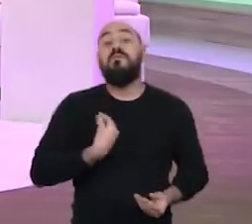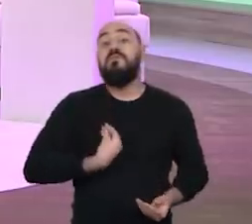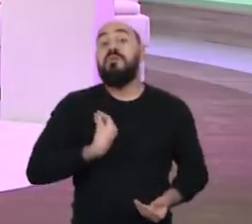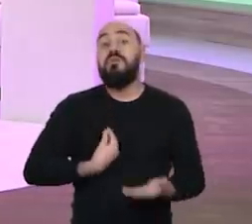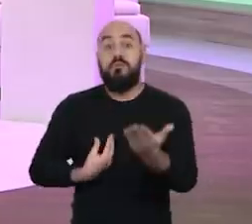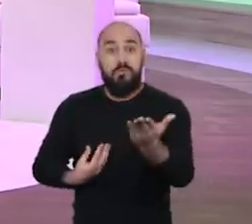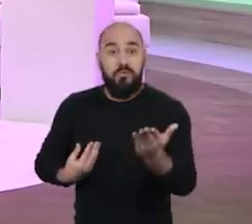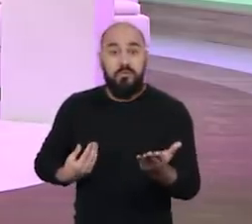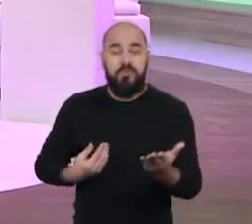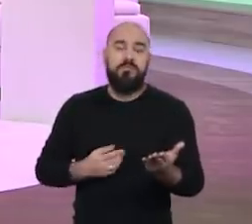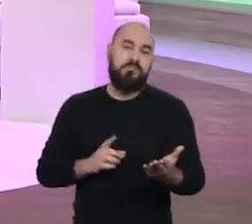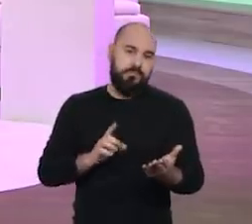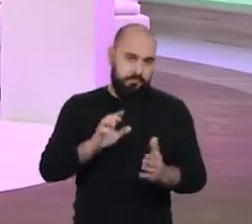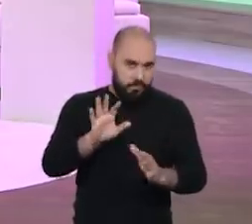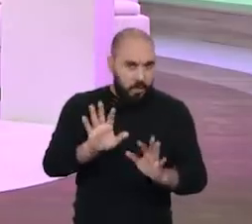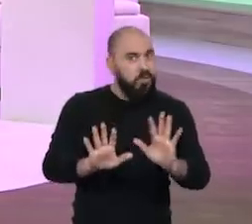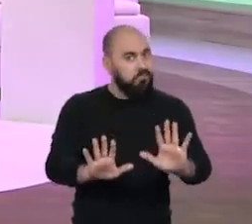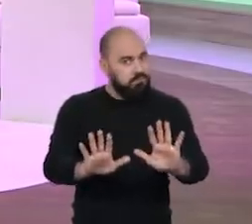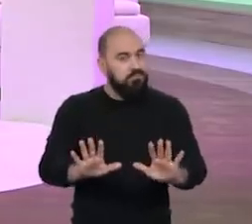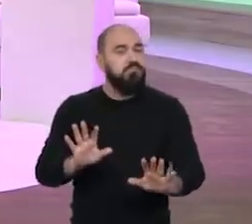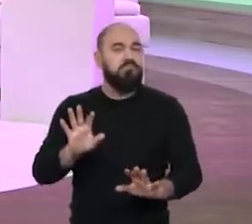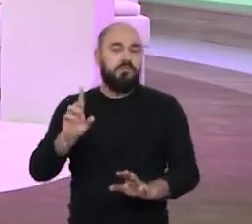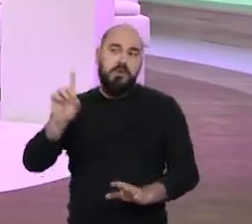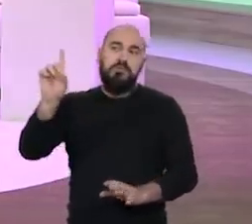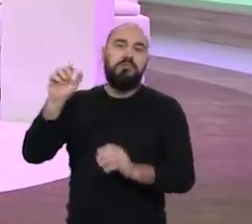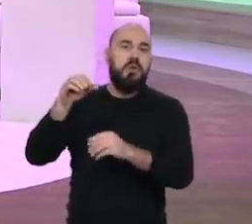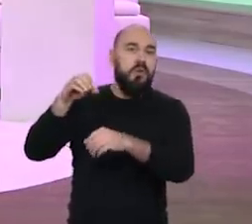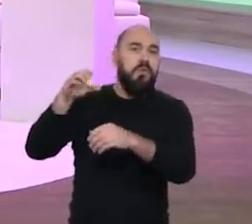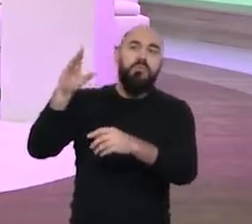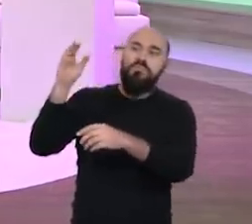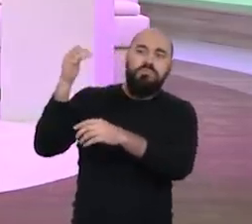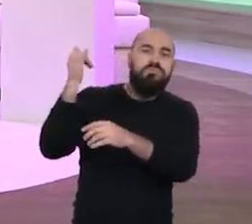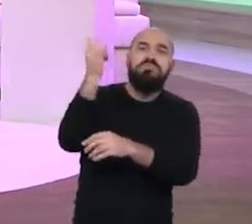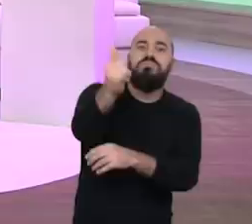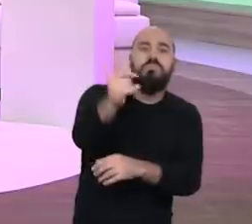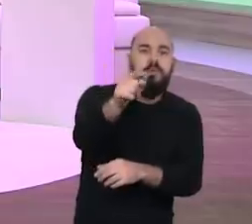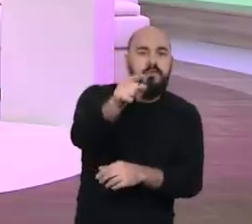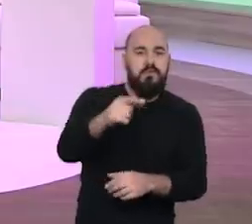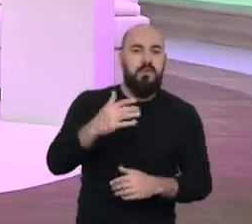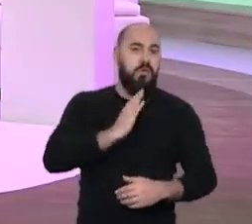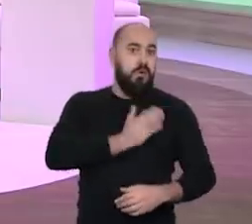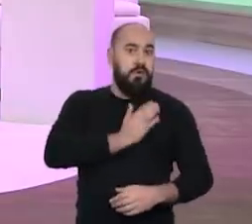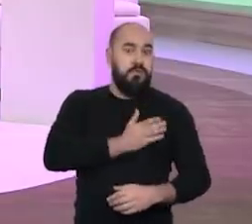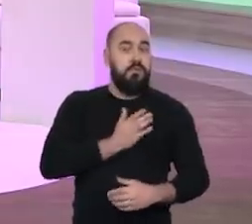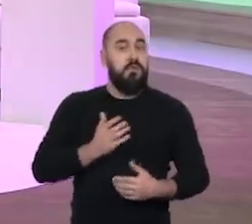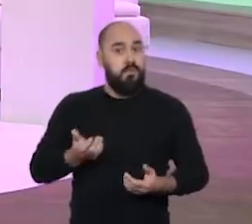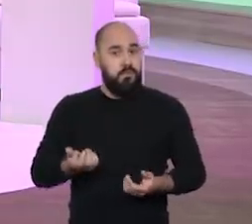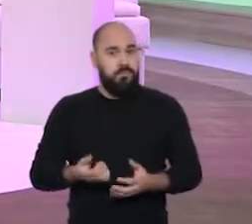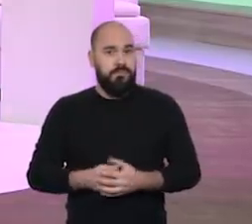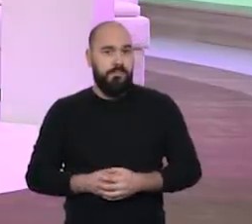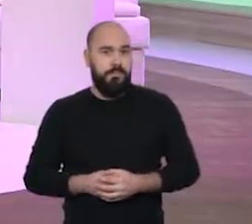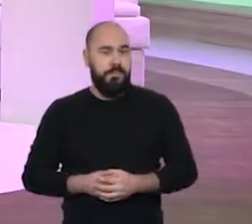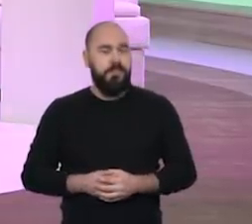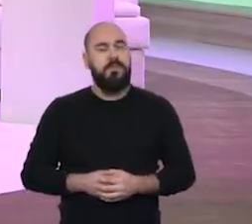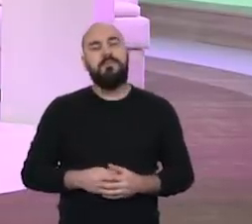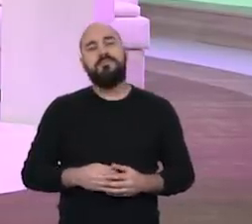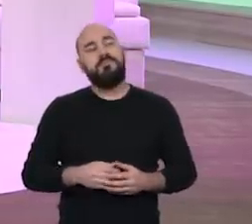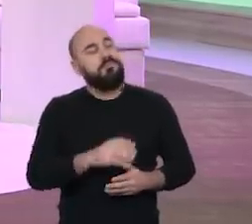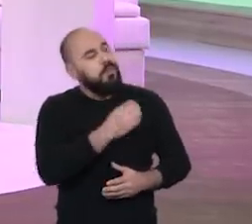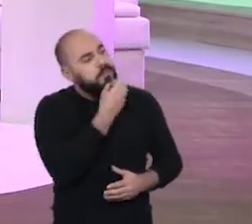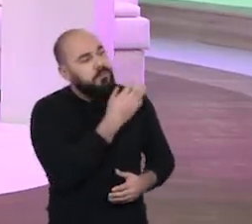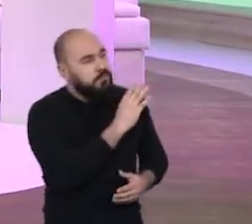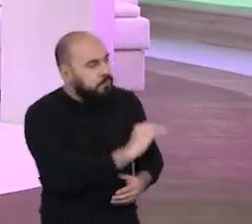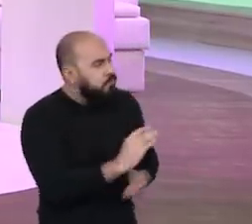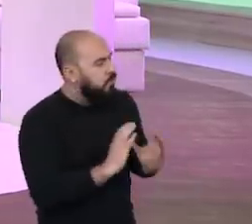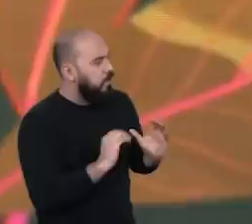um recado para você nessa noite, para o seu emocional, para o seu coração. Não sai daí. Carol, uma ótima noite para você. Boa noite,